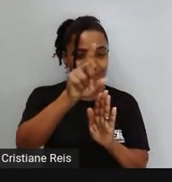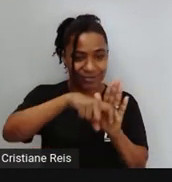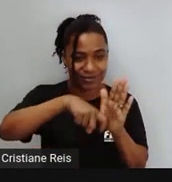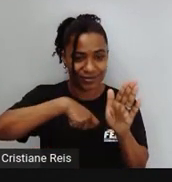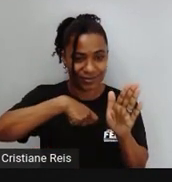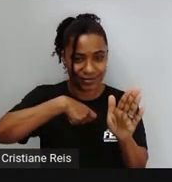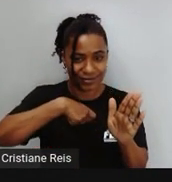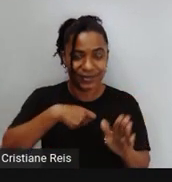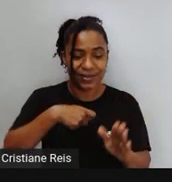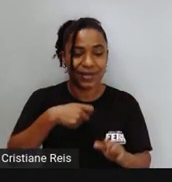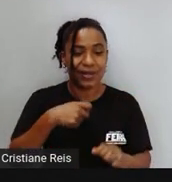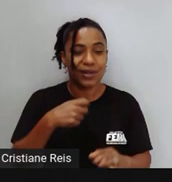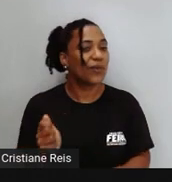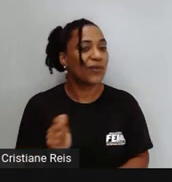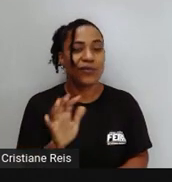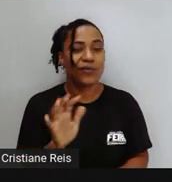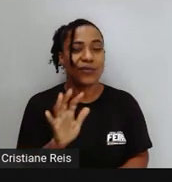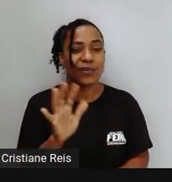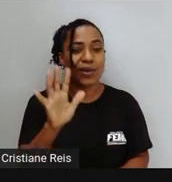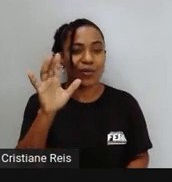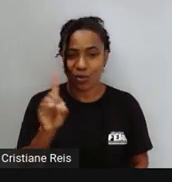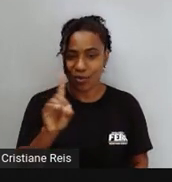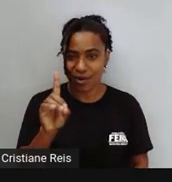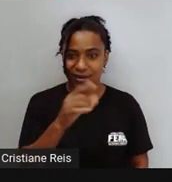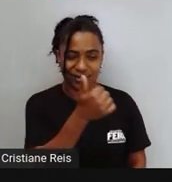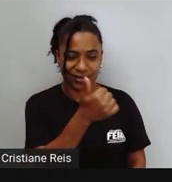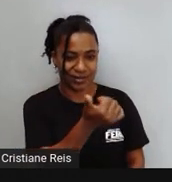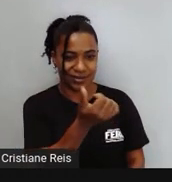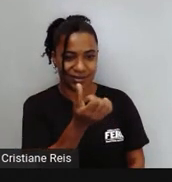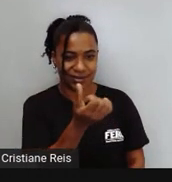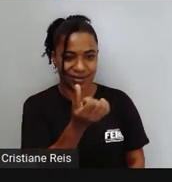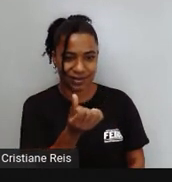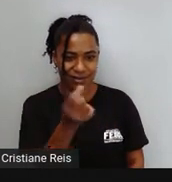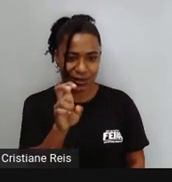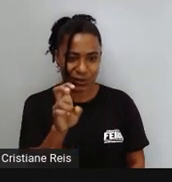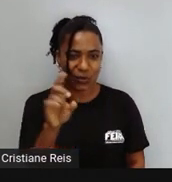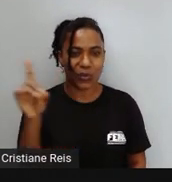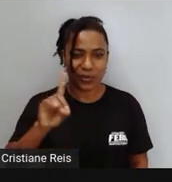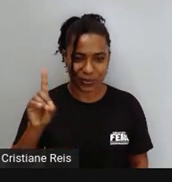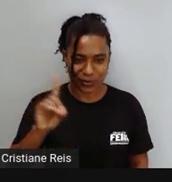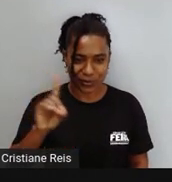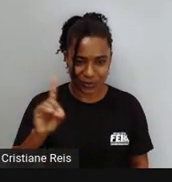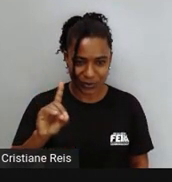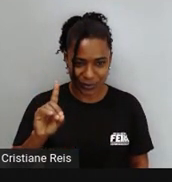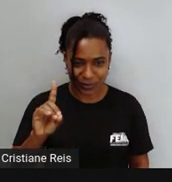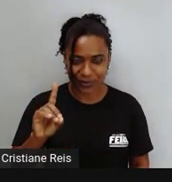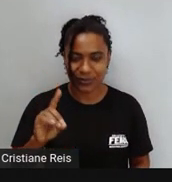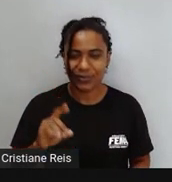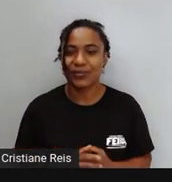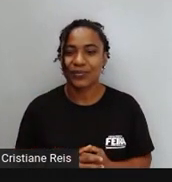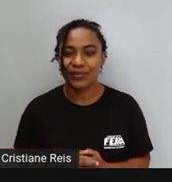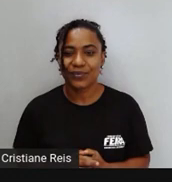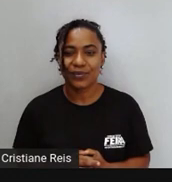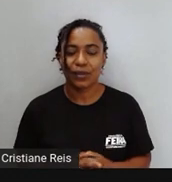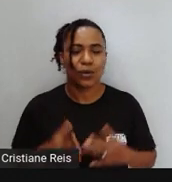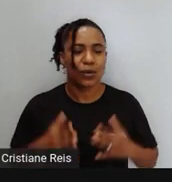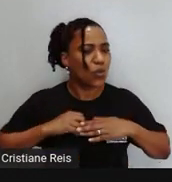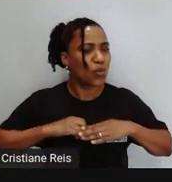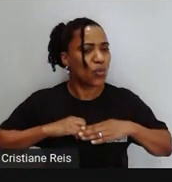custa $165, ok? How much is the dress? Quanto custa o